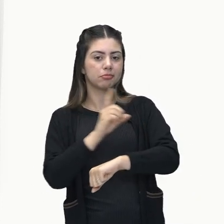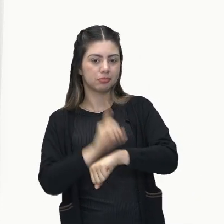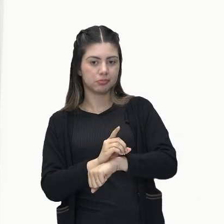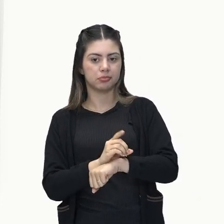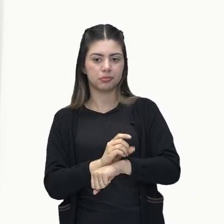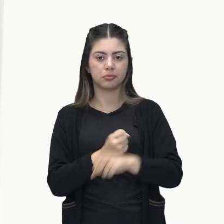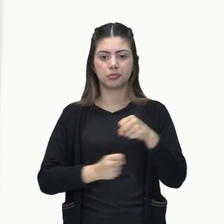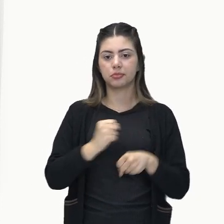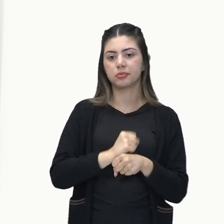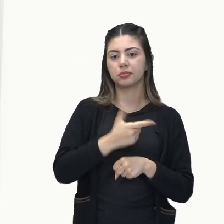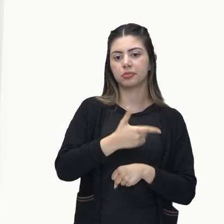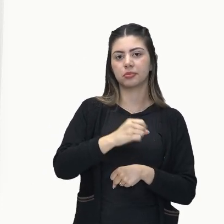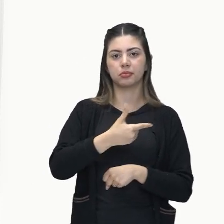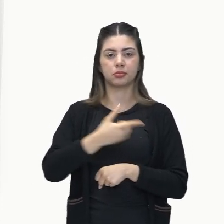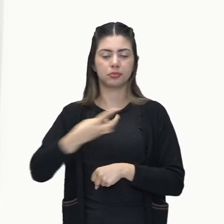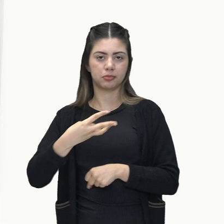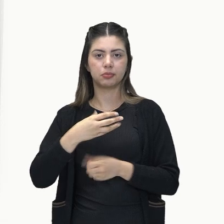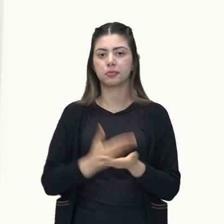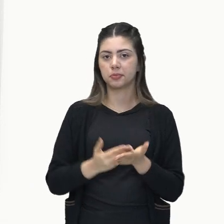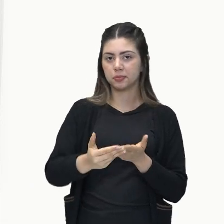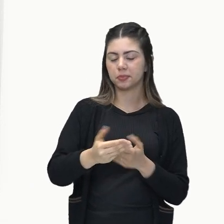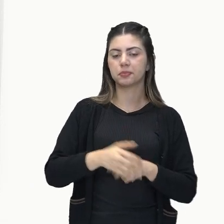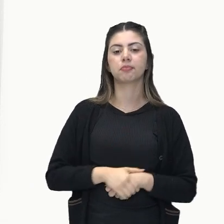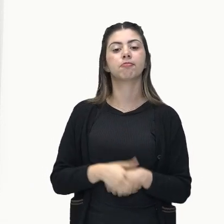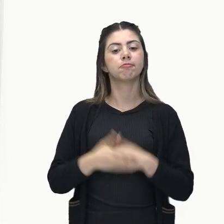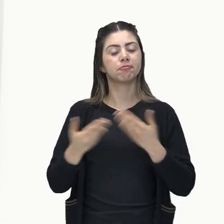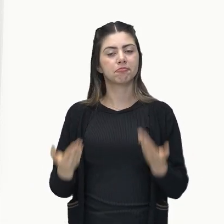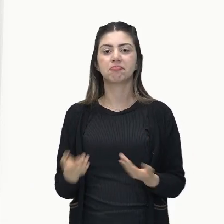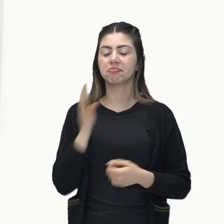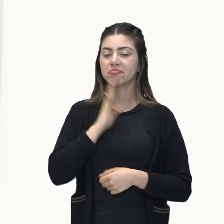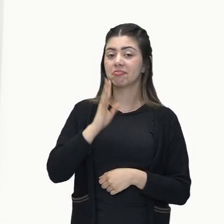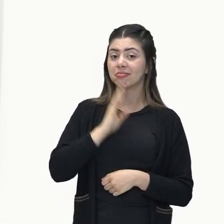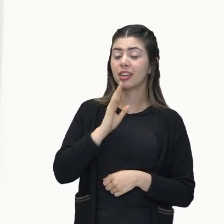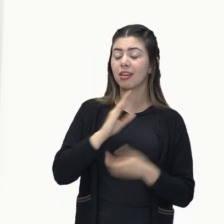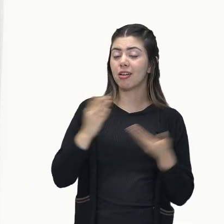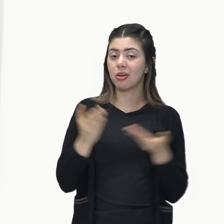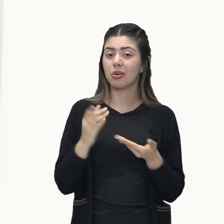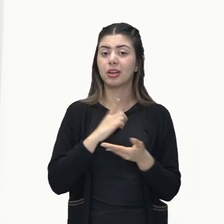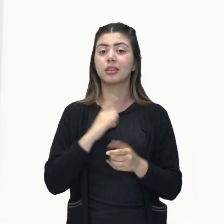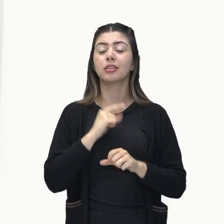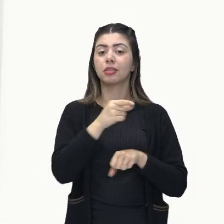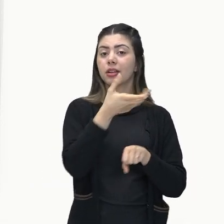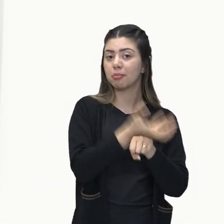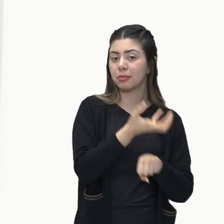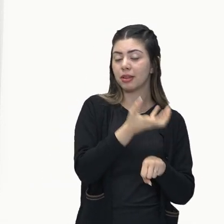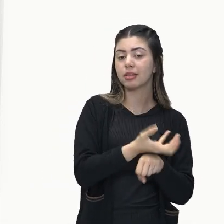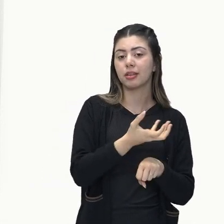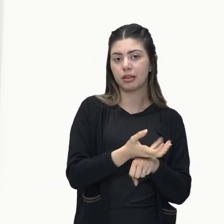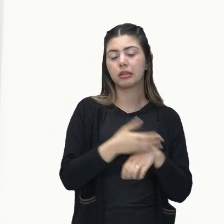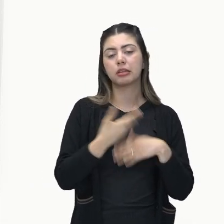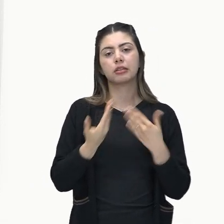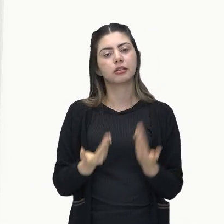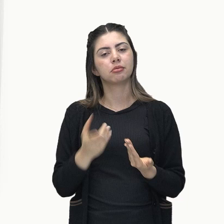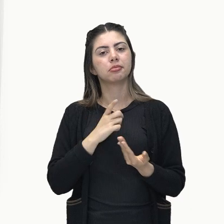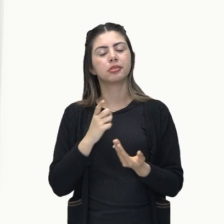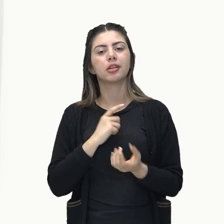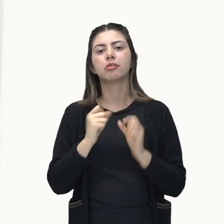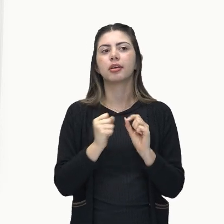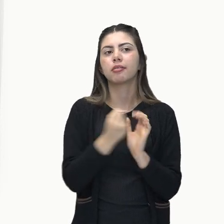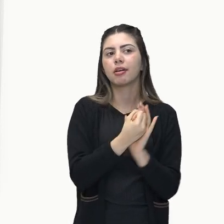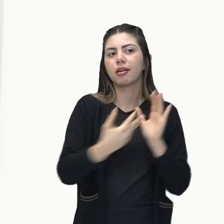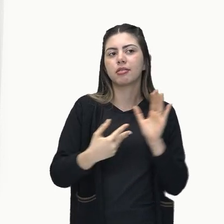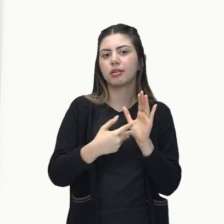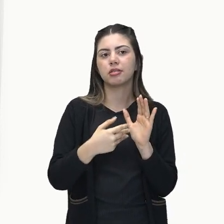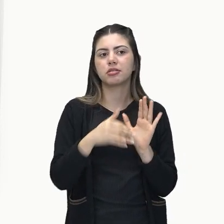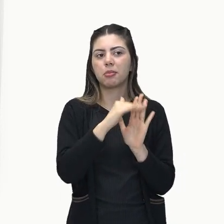Então, essa reestruturação do ensino médio, né, com essa unidade curricular comum, traz elementos muito diversos, entre